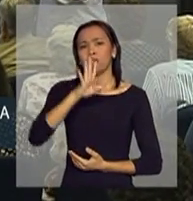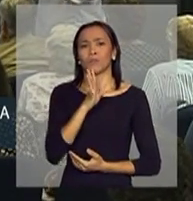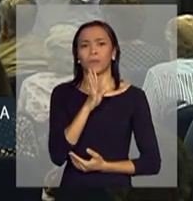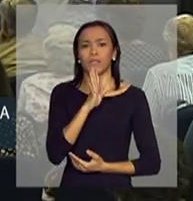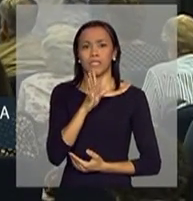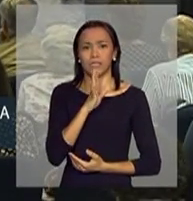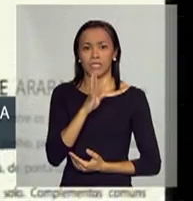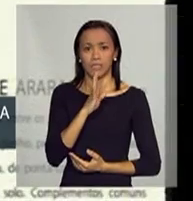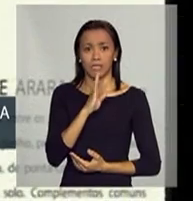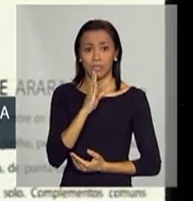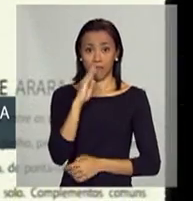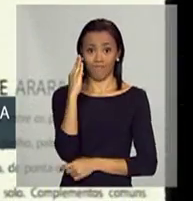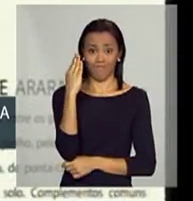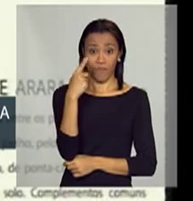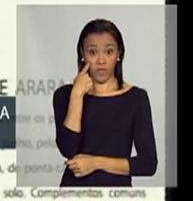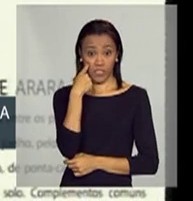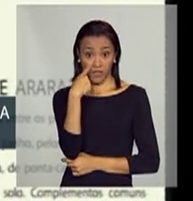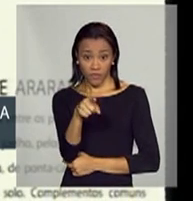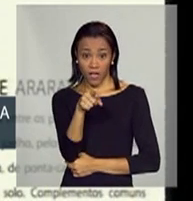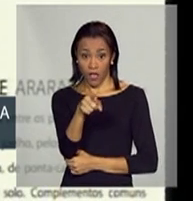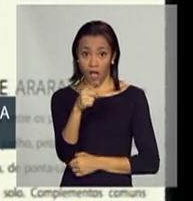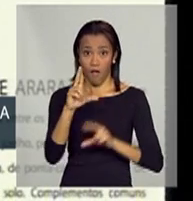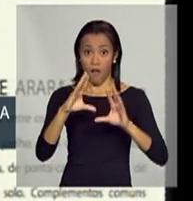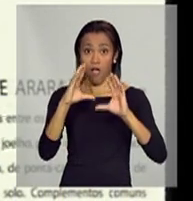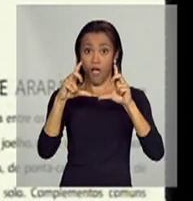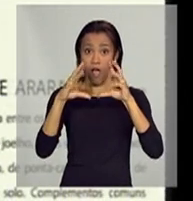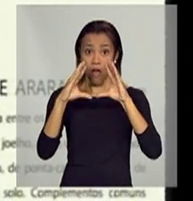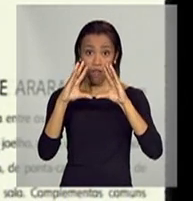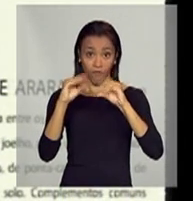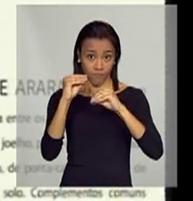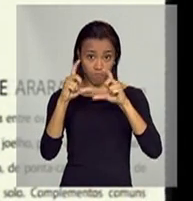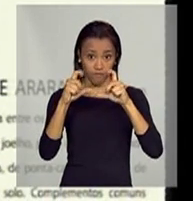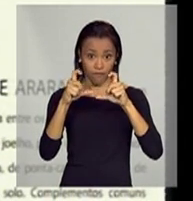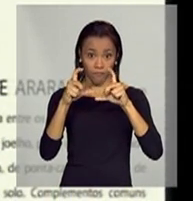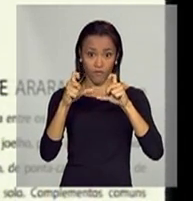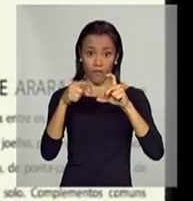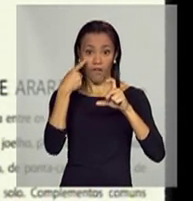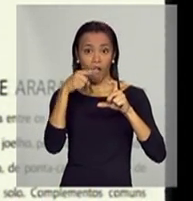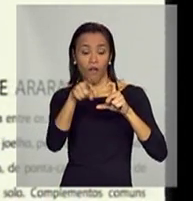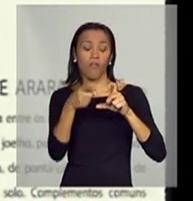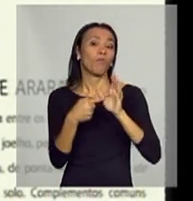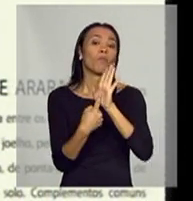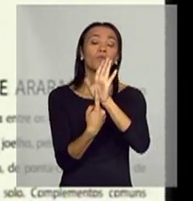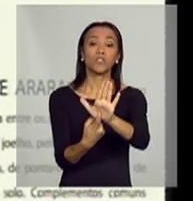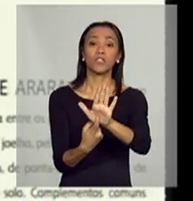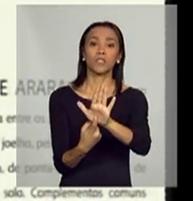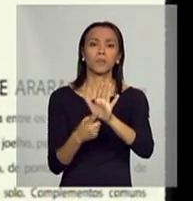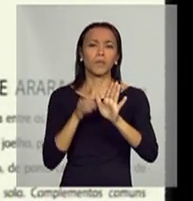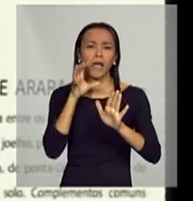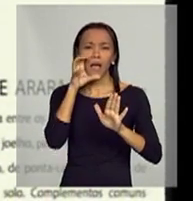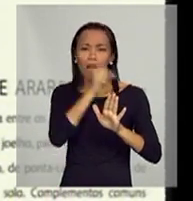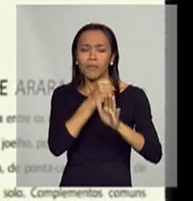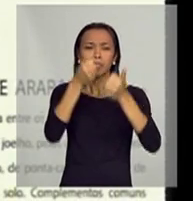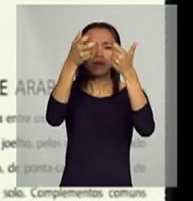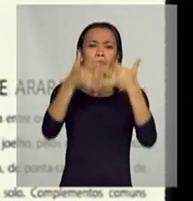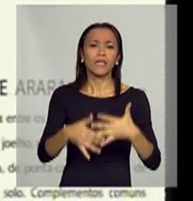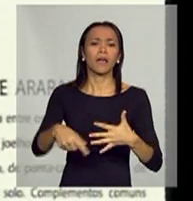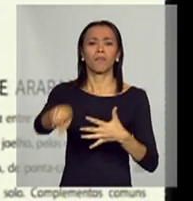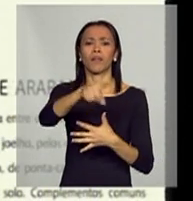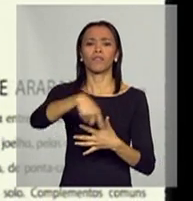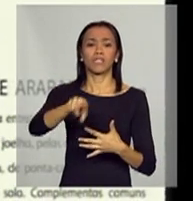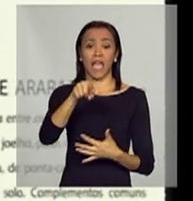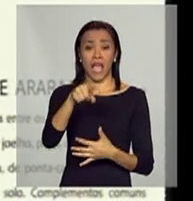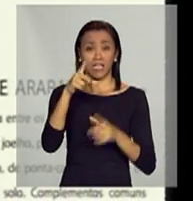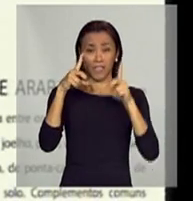é o pau de arara. Essa foto tem uma história que eu vou me permitir, professor, dá licença, rapidamente contar para vocês.